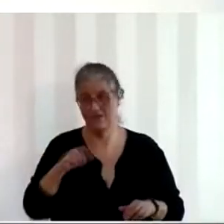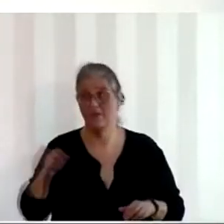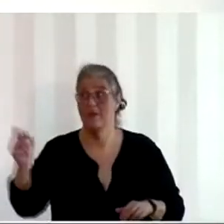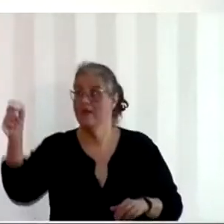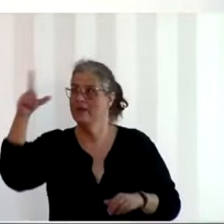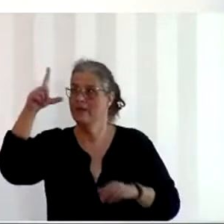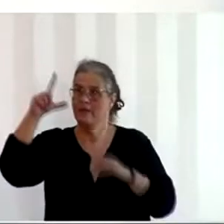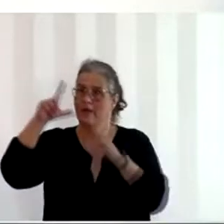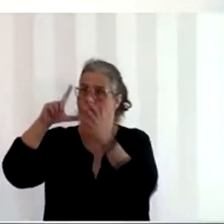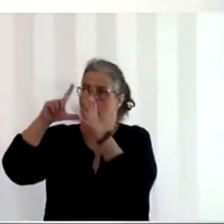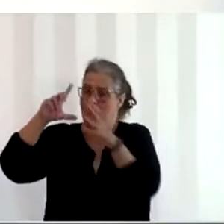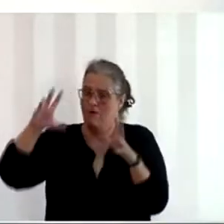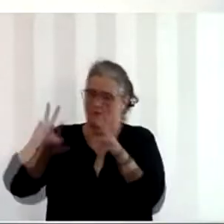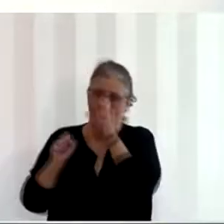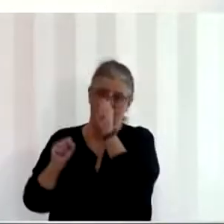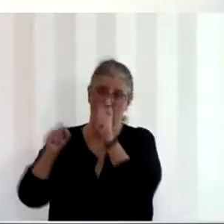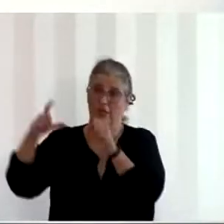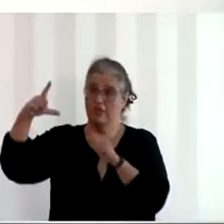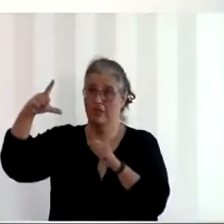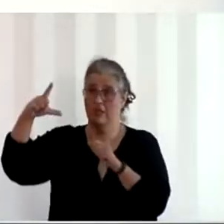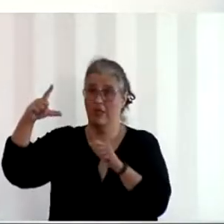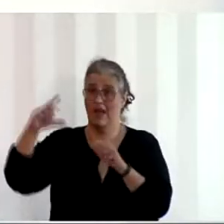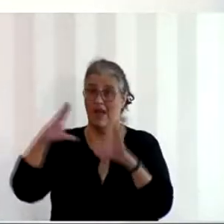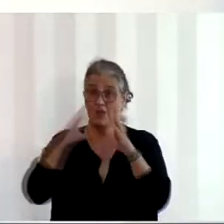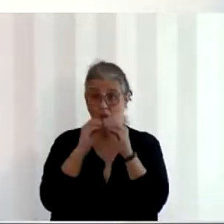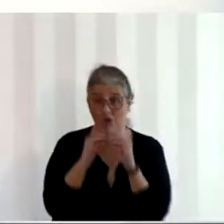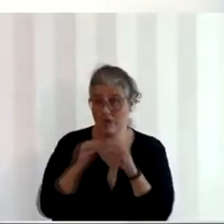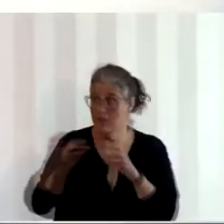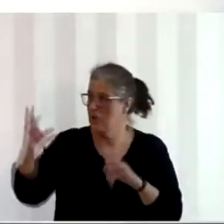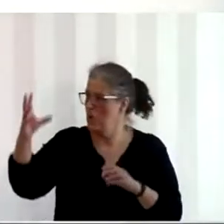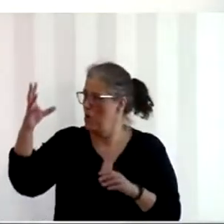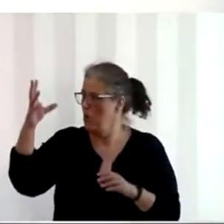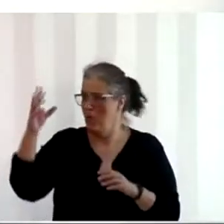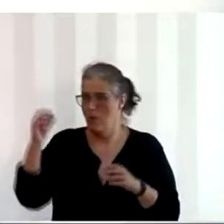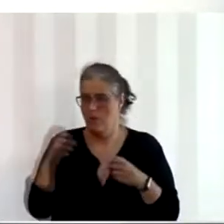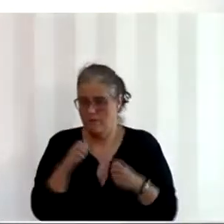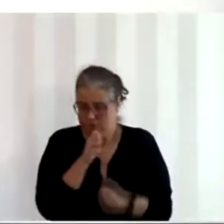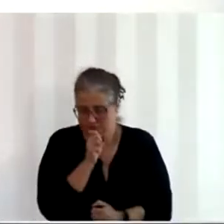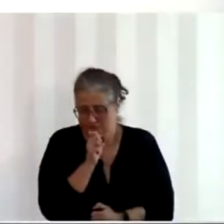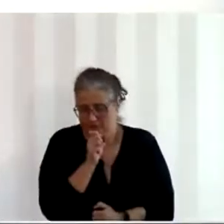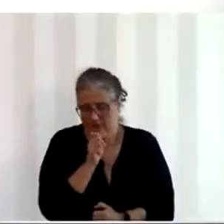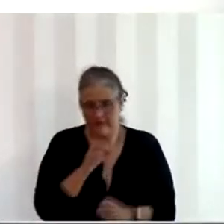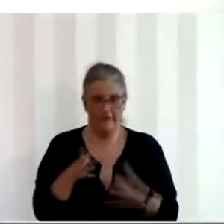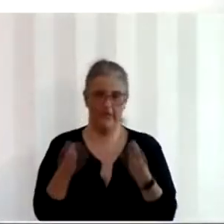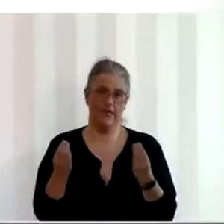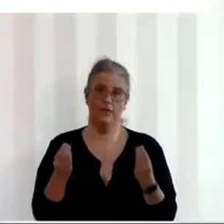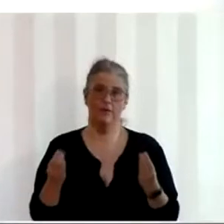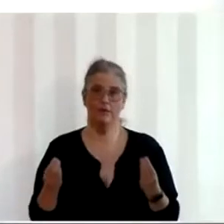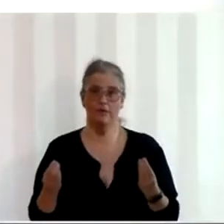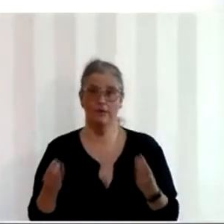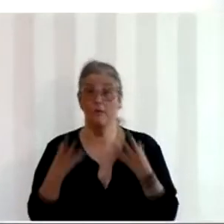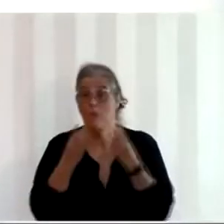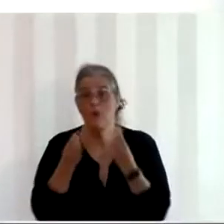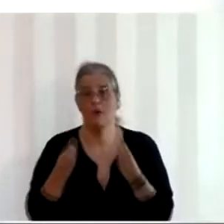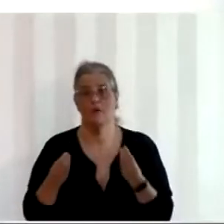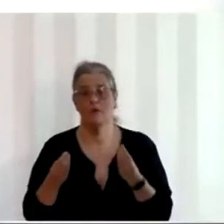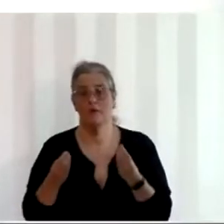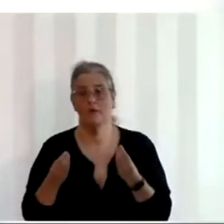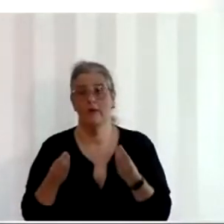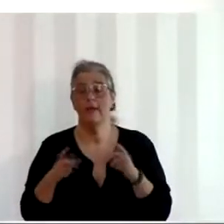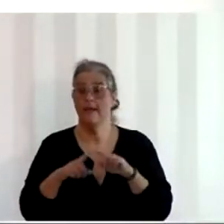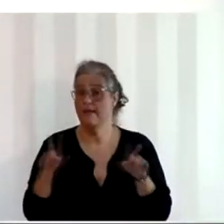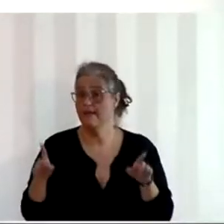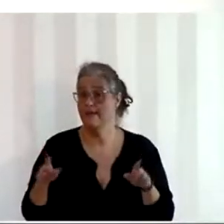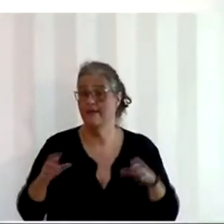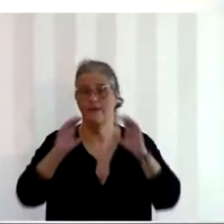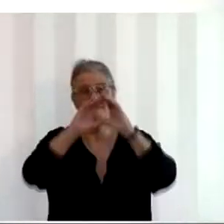luz, um farol, uma lâmpada a brilhar na escuridão, caso o povo precisasse marchar de noite.